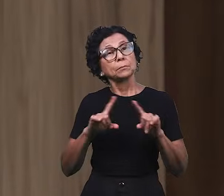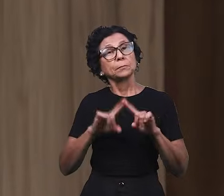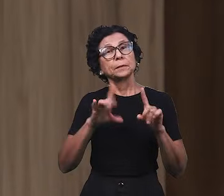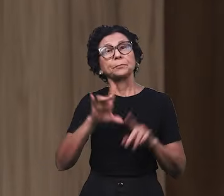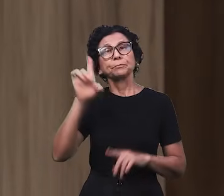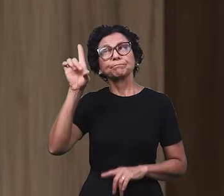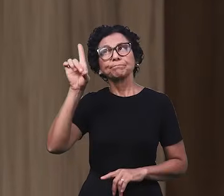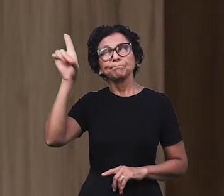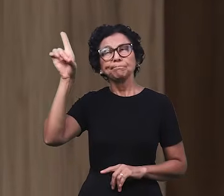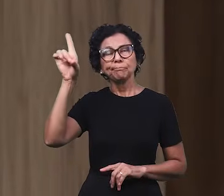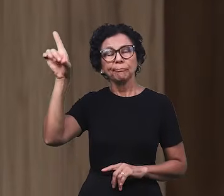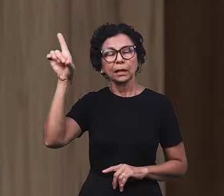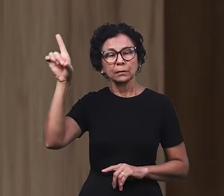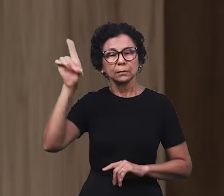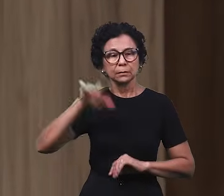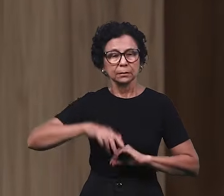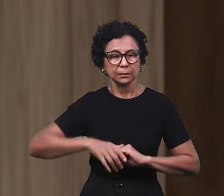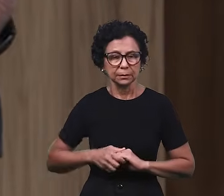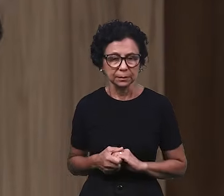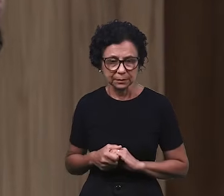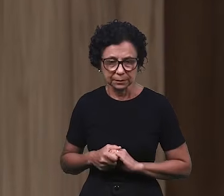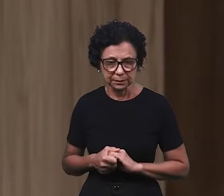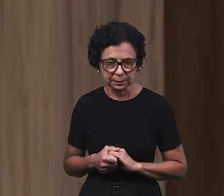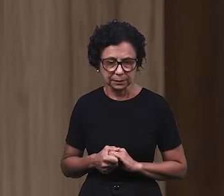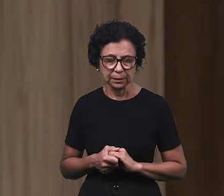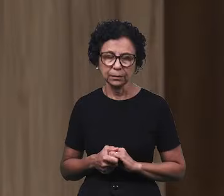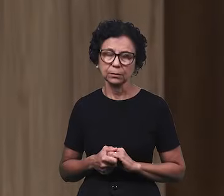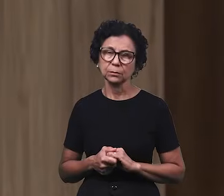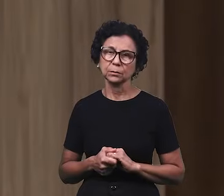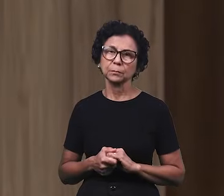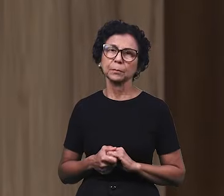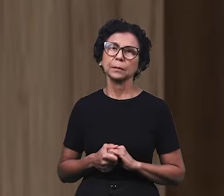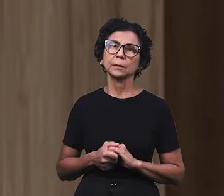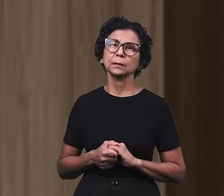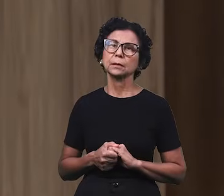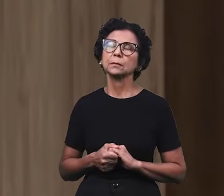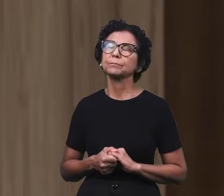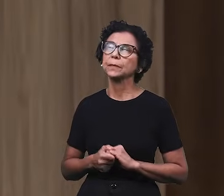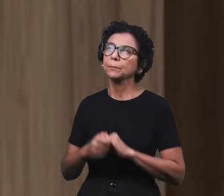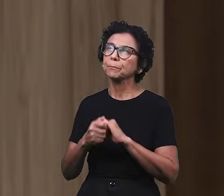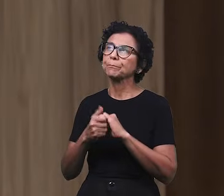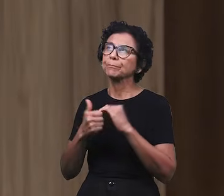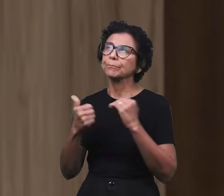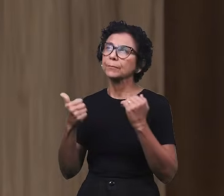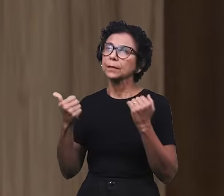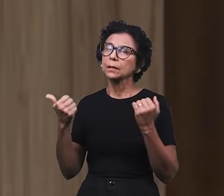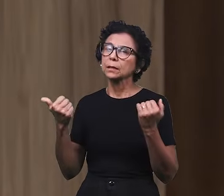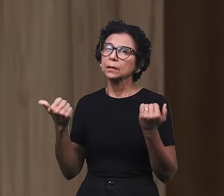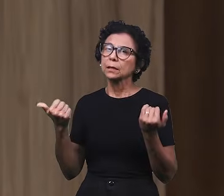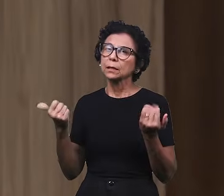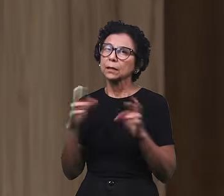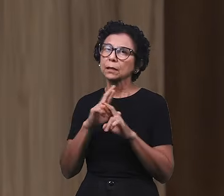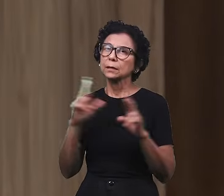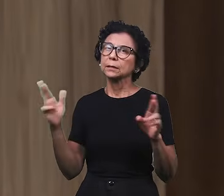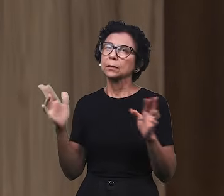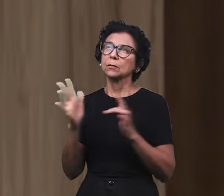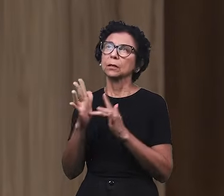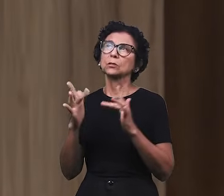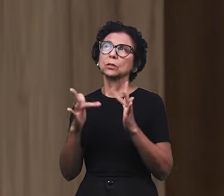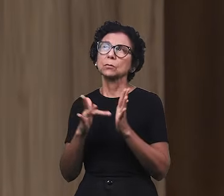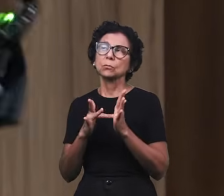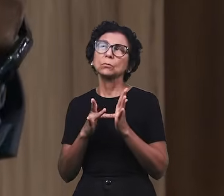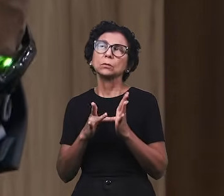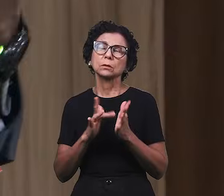ele, no sentido de glorificar a vinda do seu filho, ele fez algo